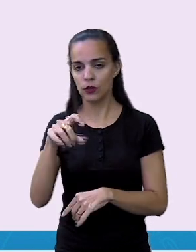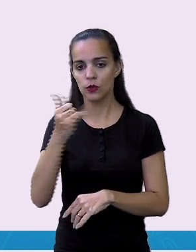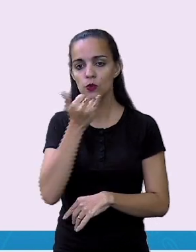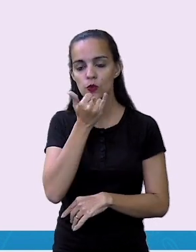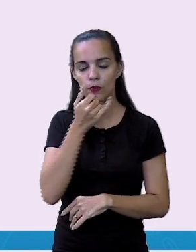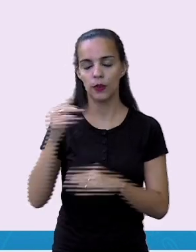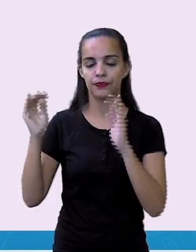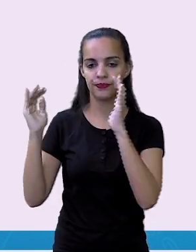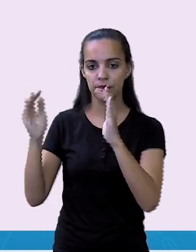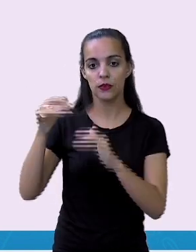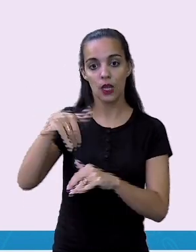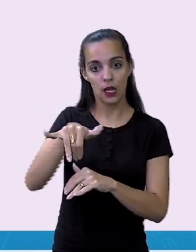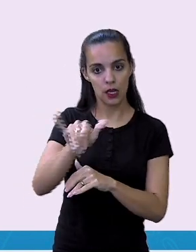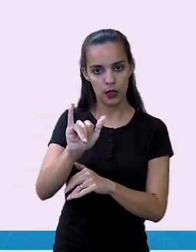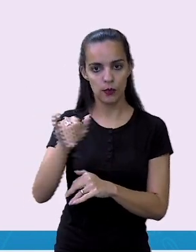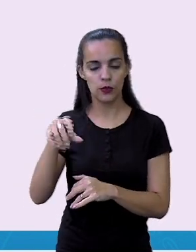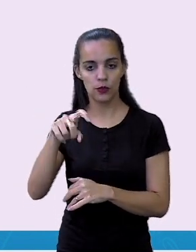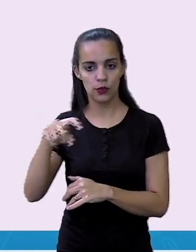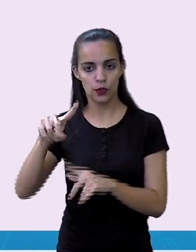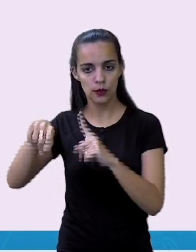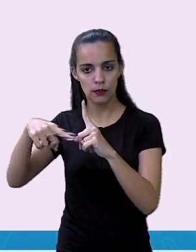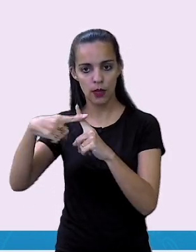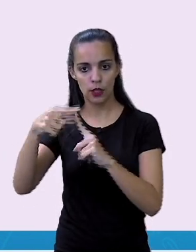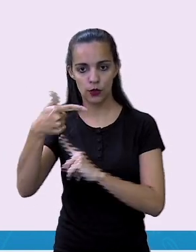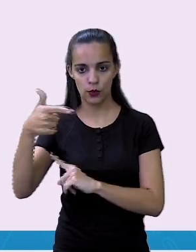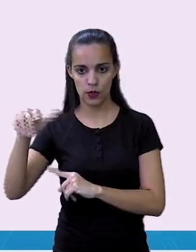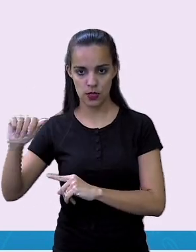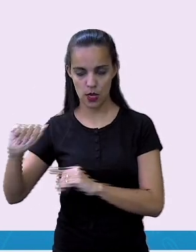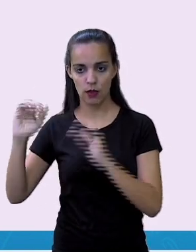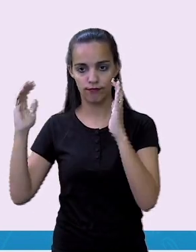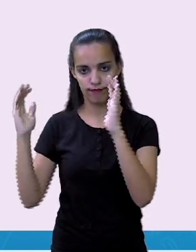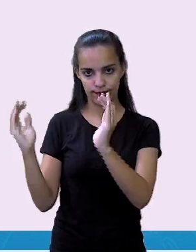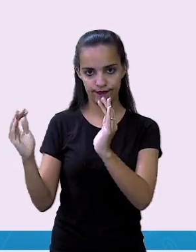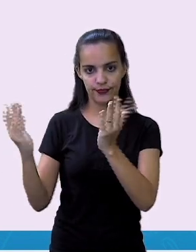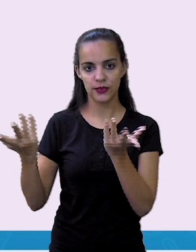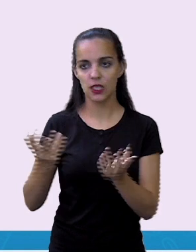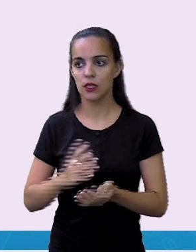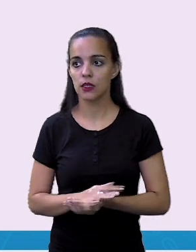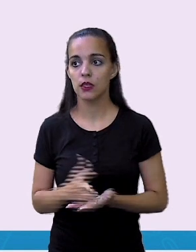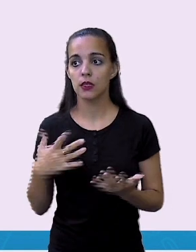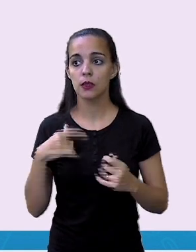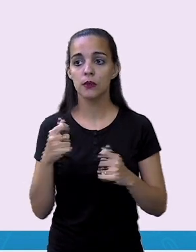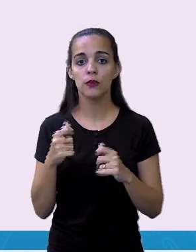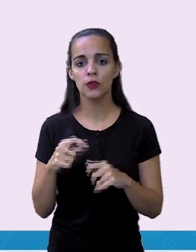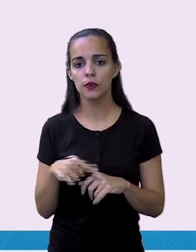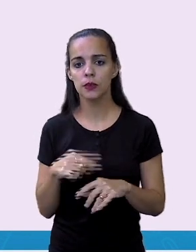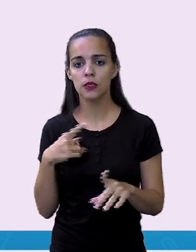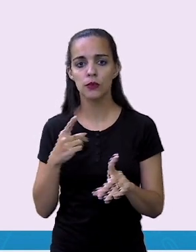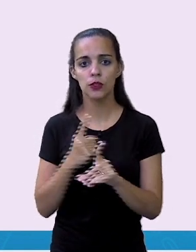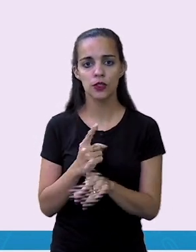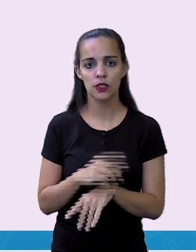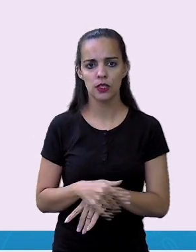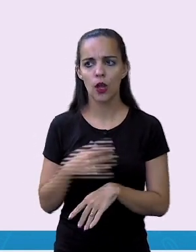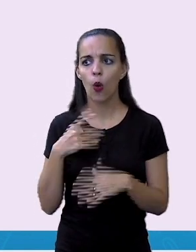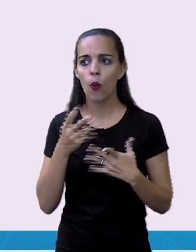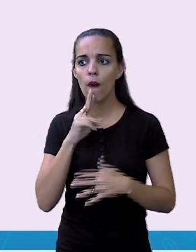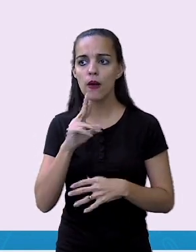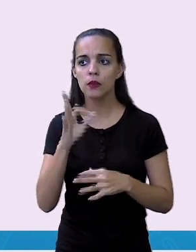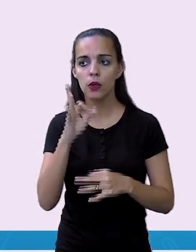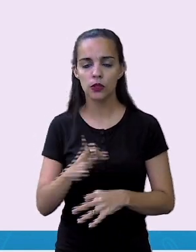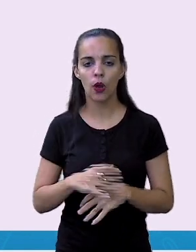2A. Então, qual vai ser a alternativa? YX mais 2A,